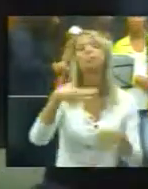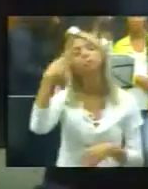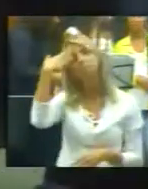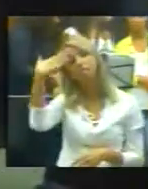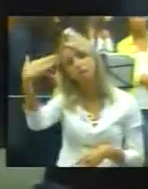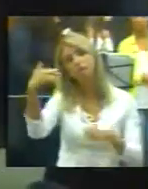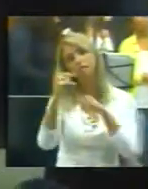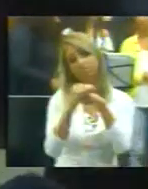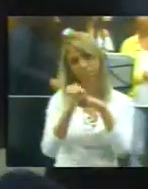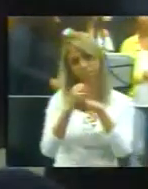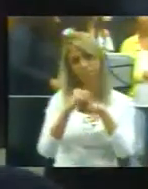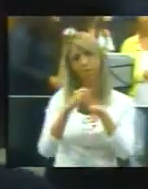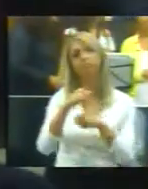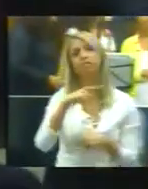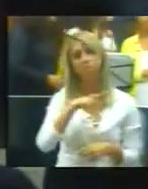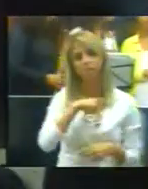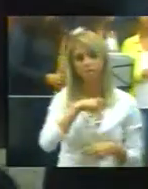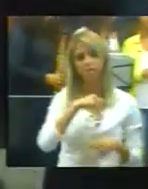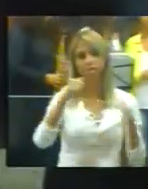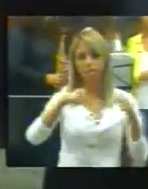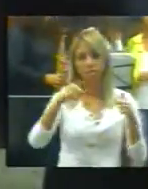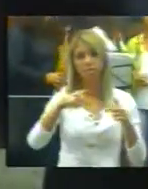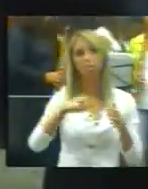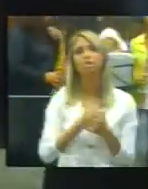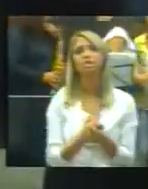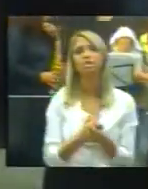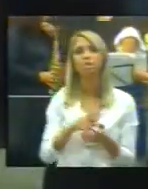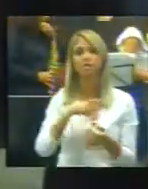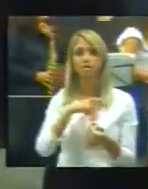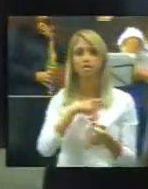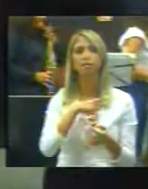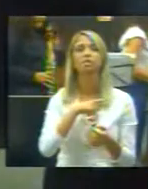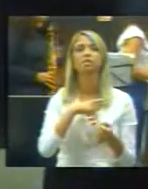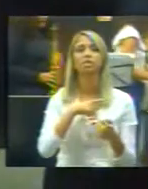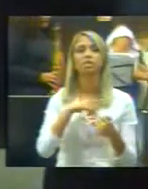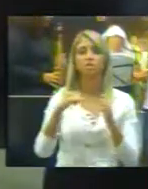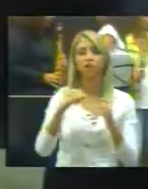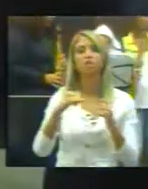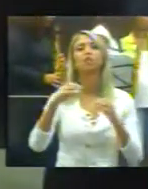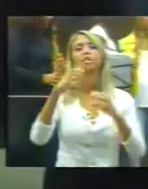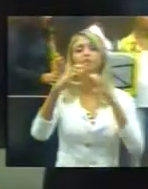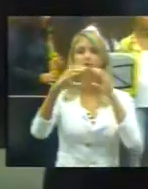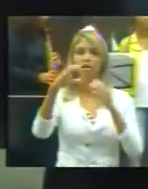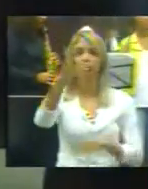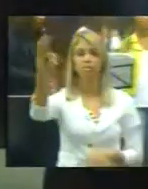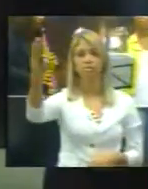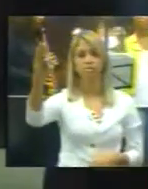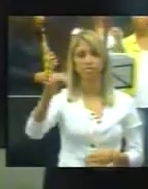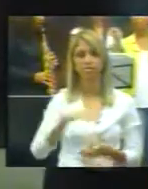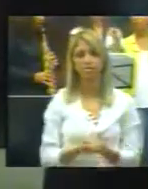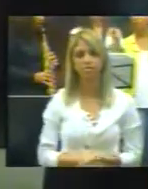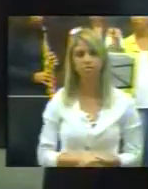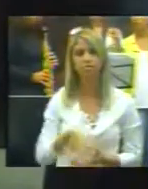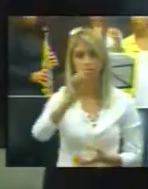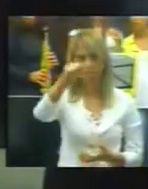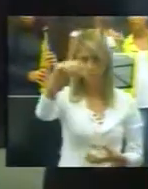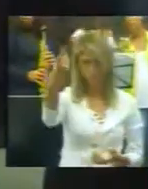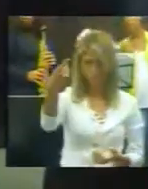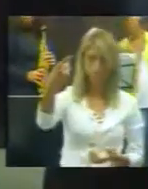vamos ter vocês aqui para cantar o hino da cidade, para tocar o hino da cidade.